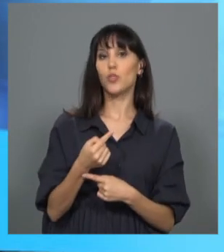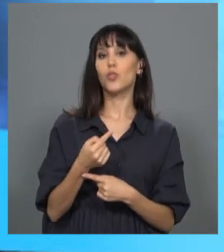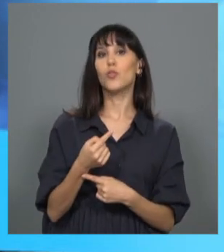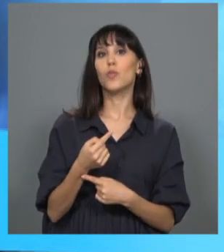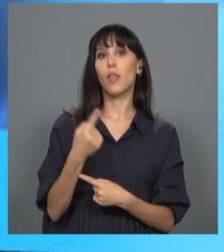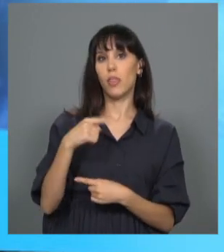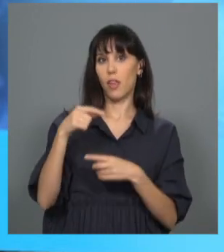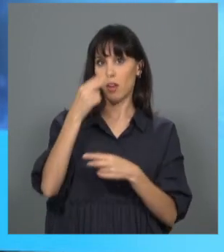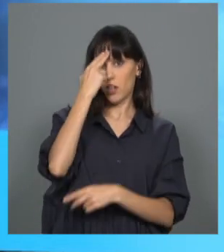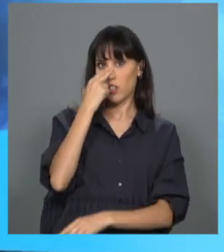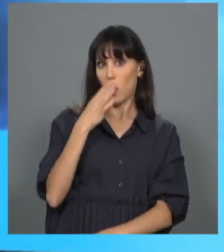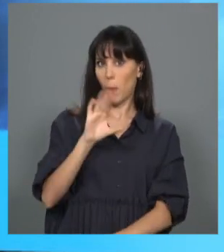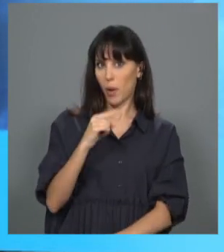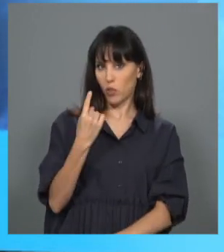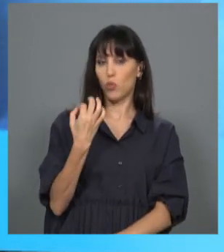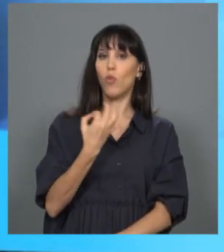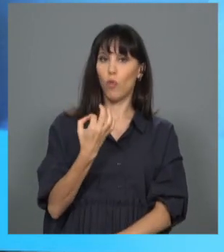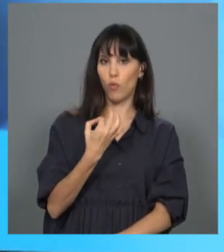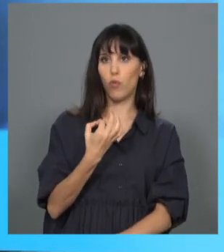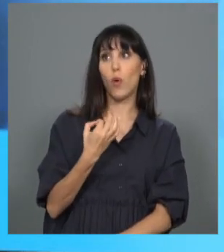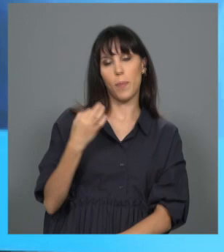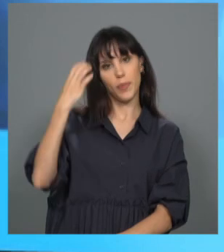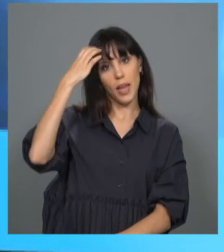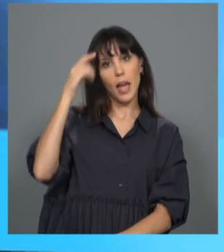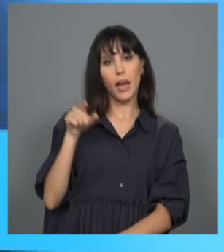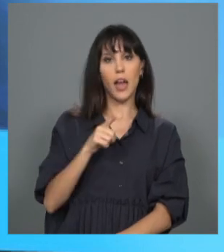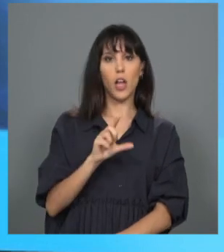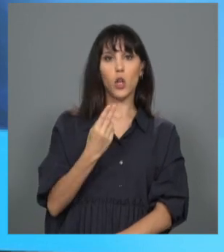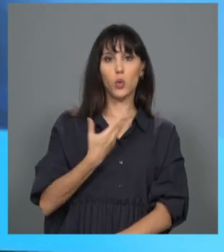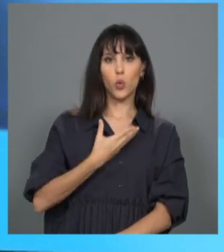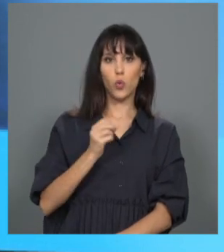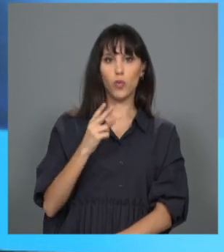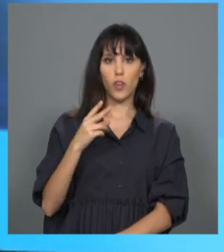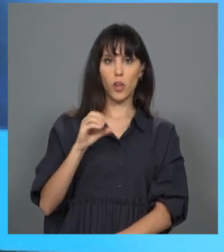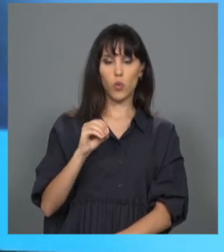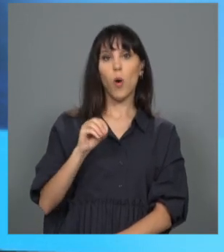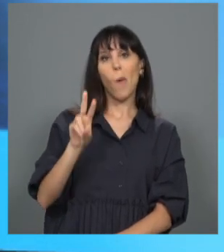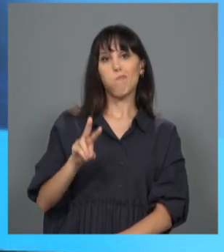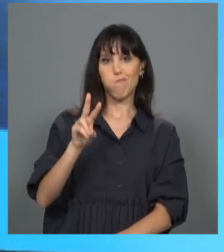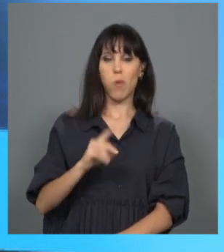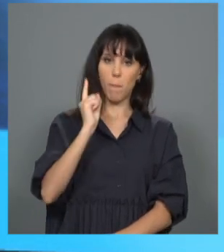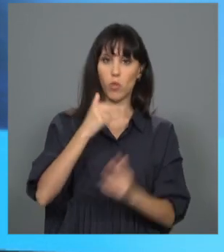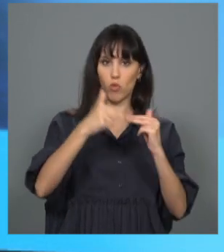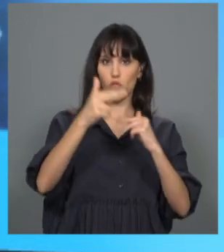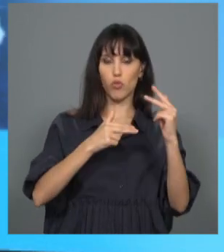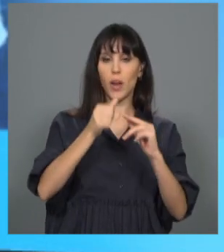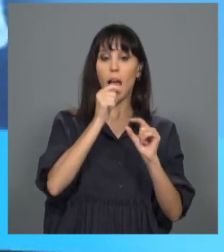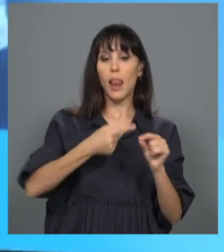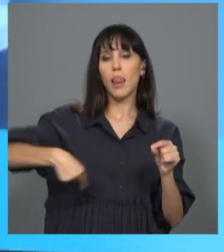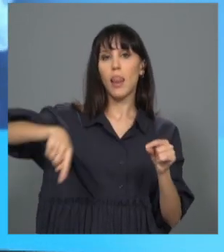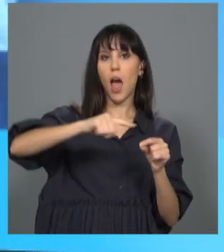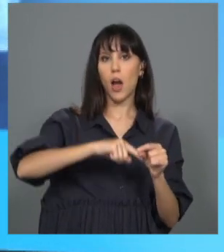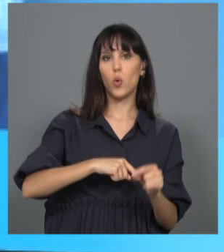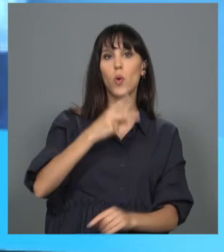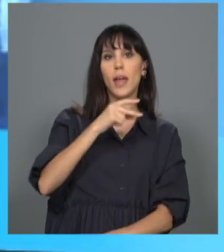outro castelo ainda, mandado construir por Ludovico II, no lago fantástico de Chiemsee,